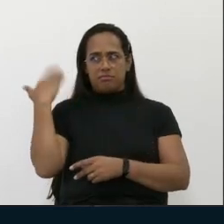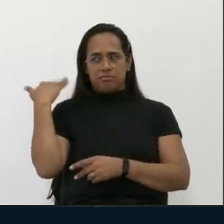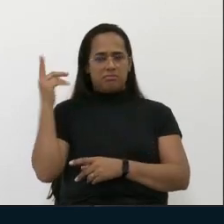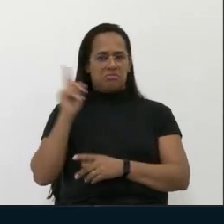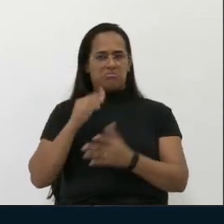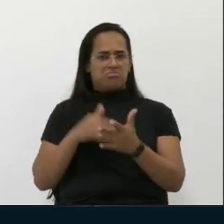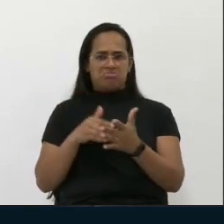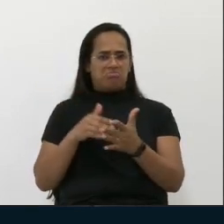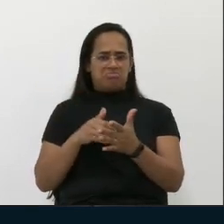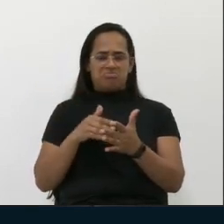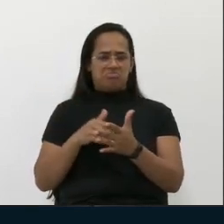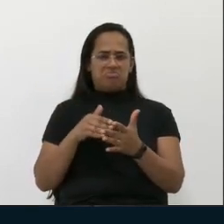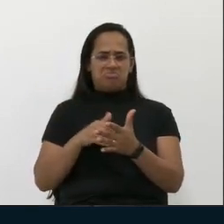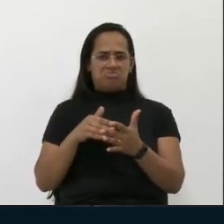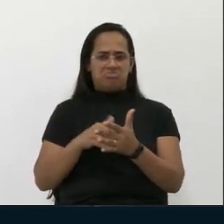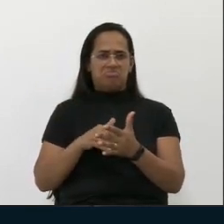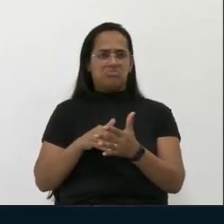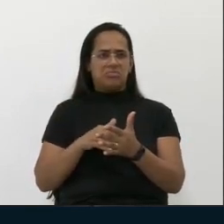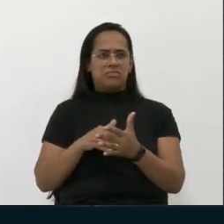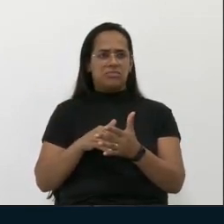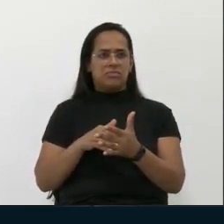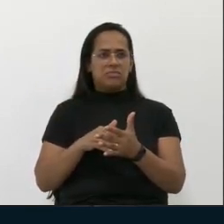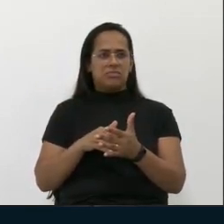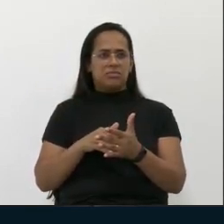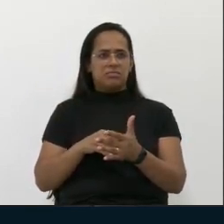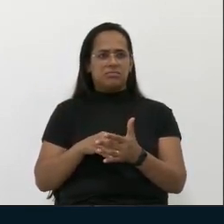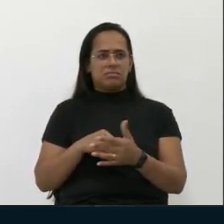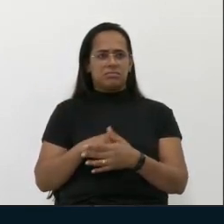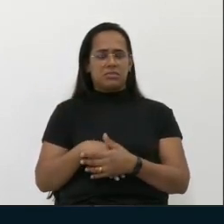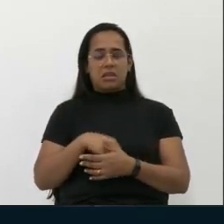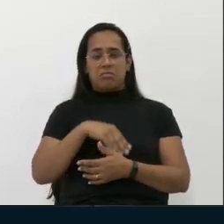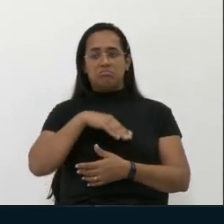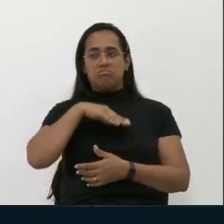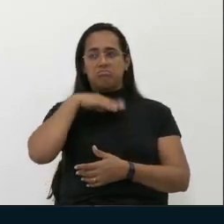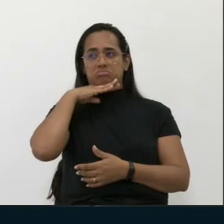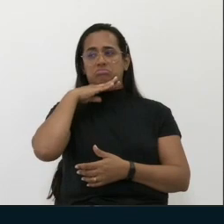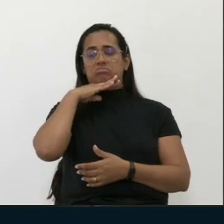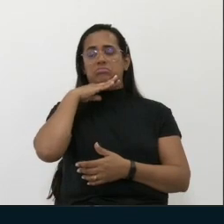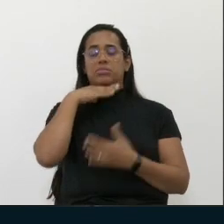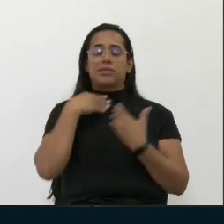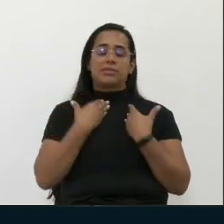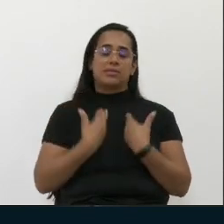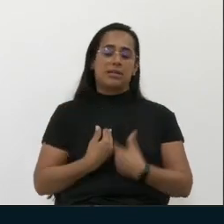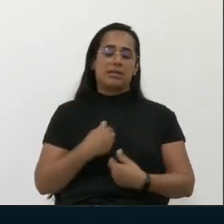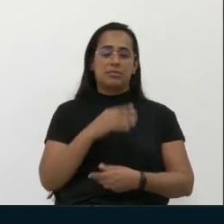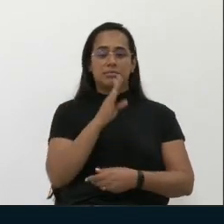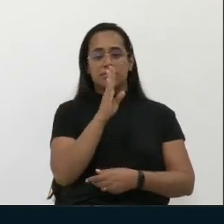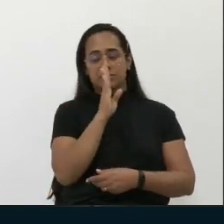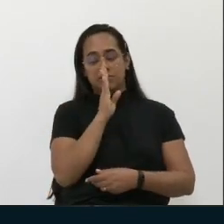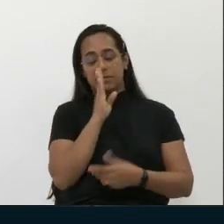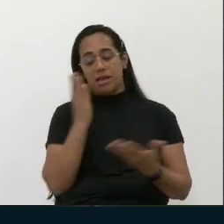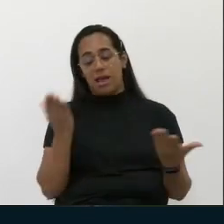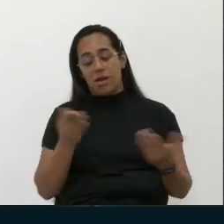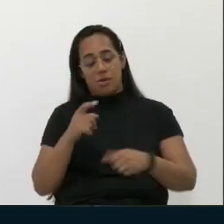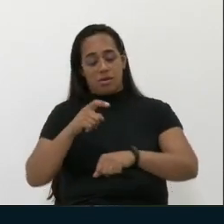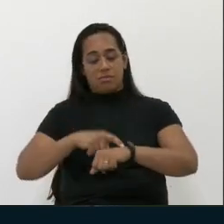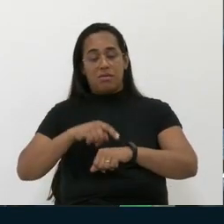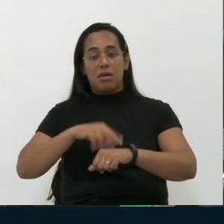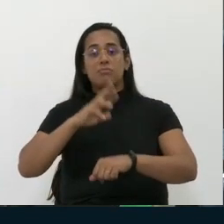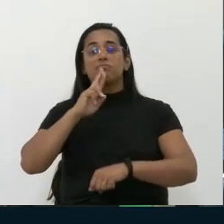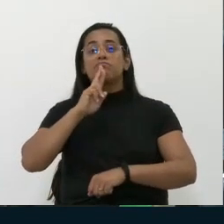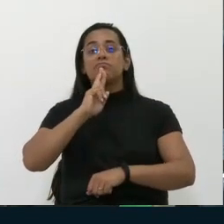o teto, cansado, não falar nada, só ouvir as críticas. Agora é a hora de nós respondermos.